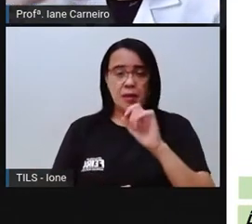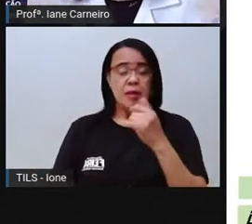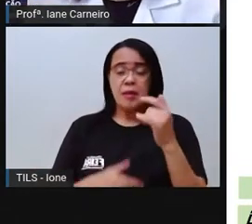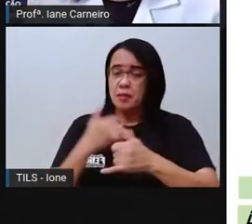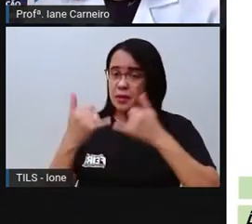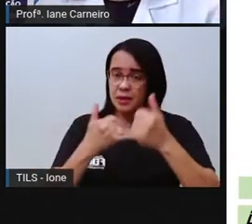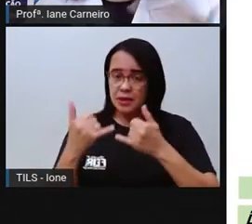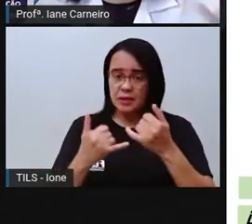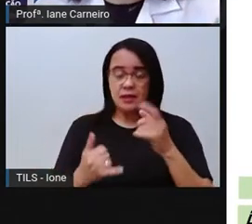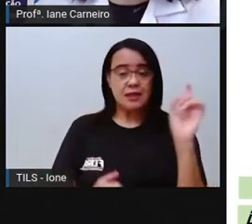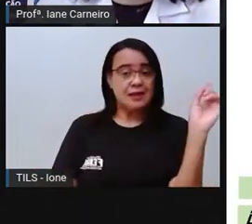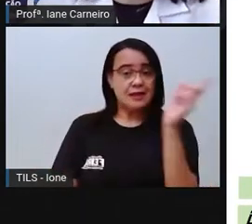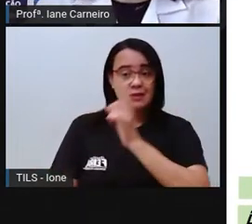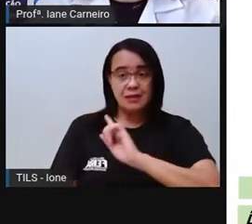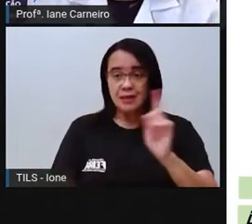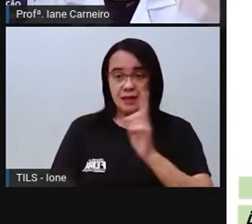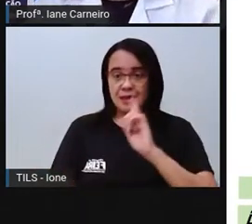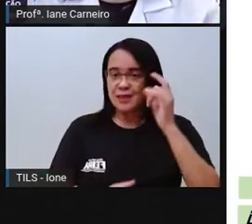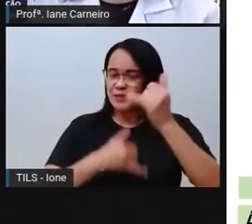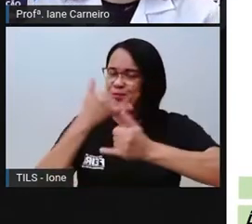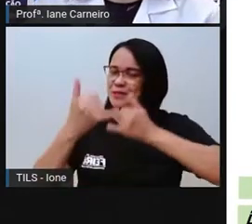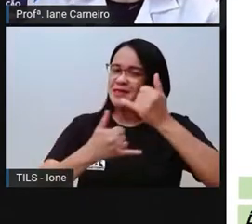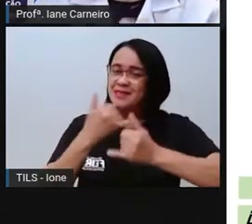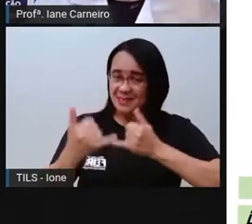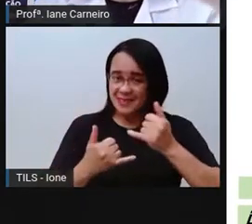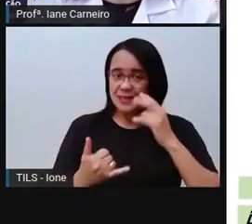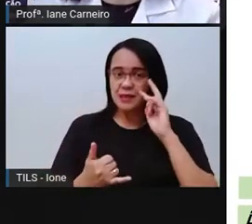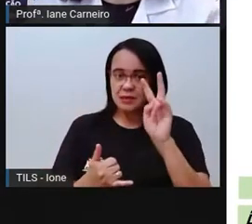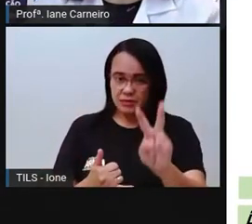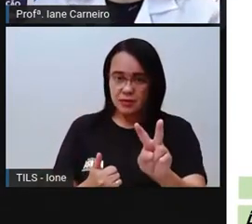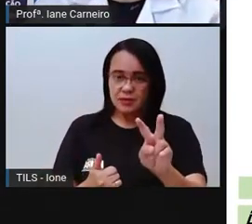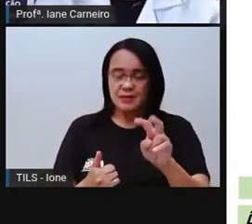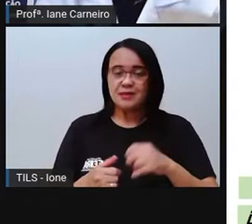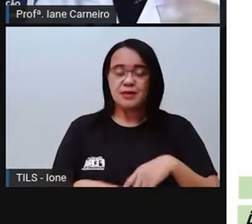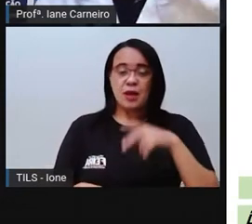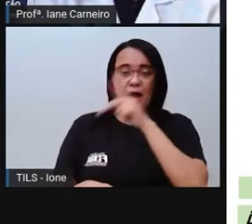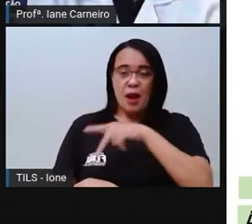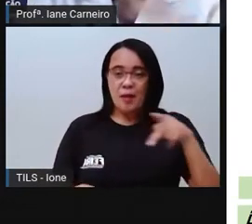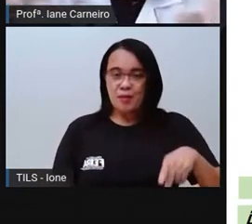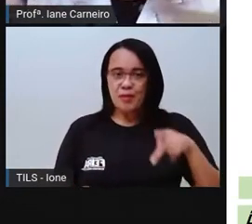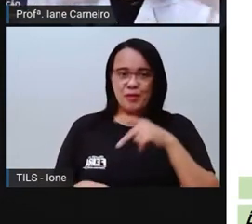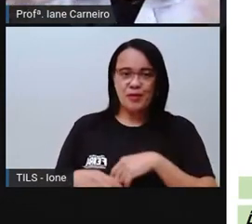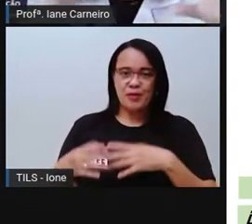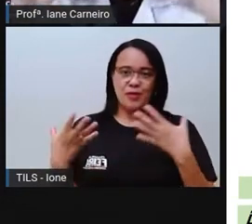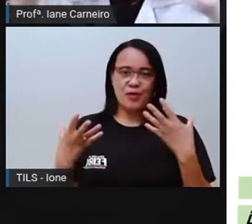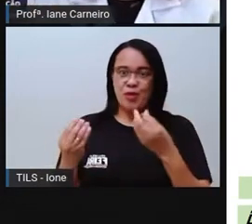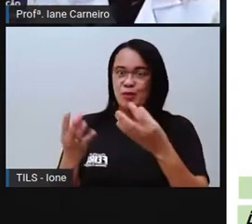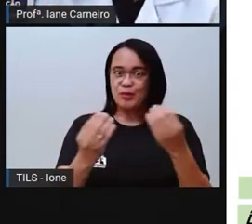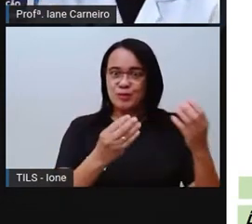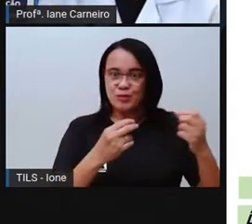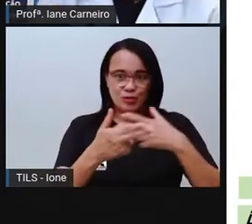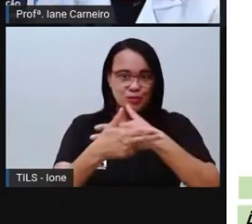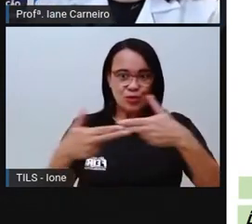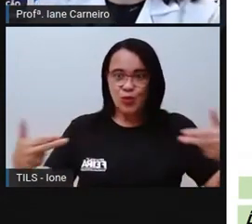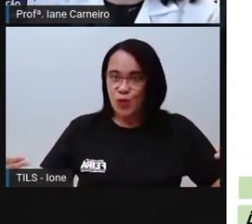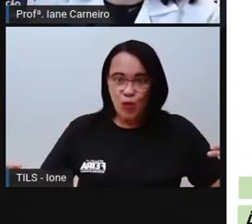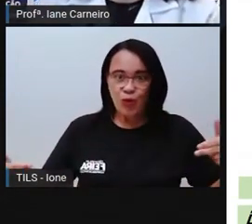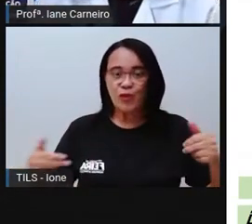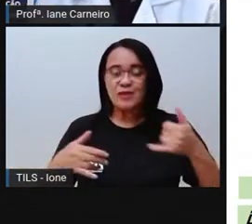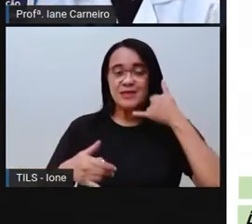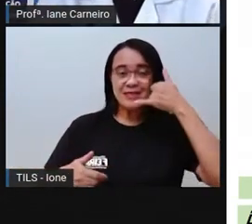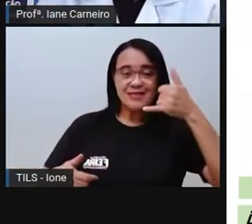dela trabalhando cheia de cadernos, de livros, atendendo o telefone. Né? Bem, fazendo muitas coisas ao mesmo